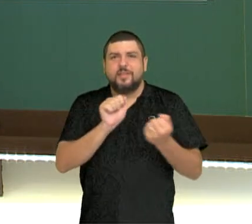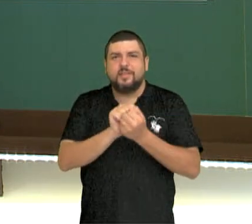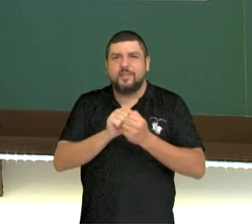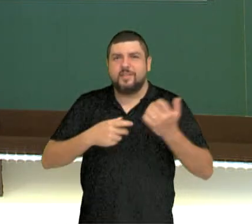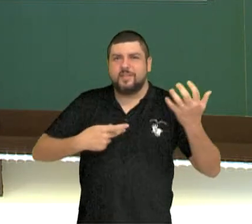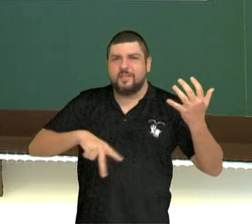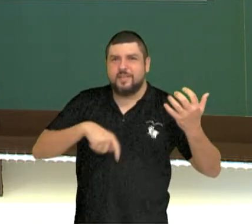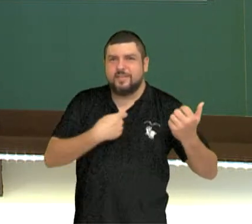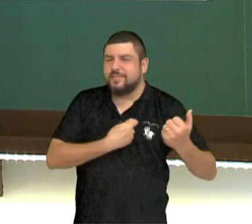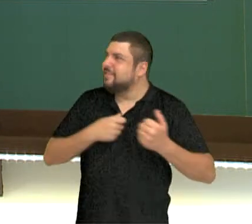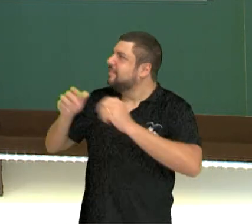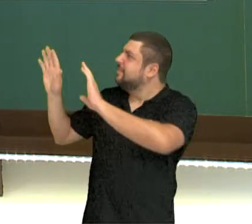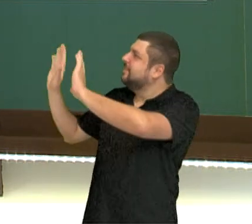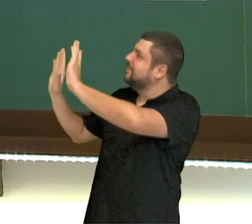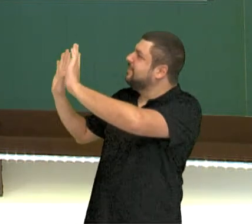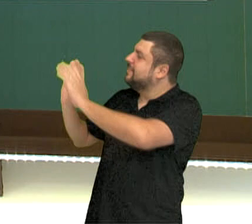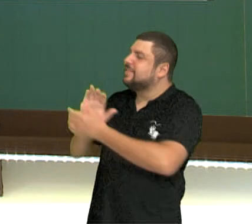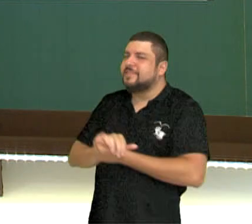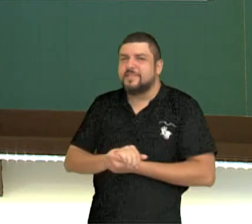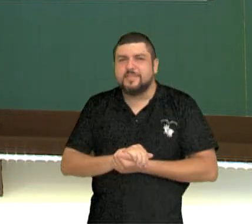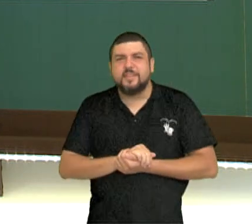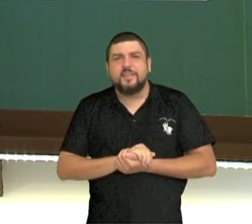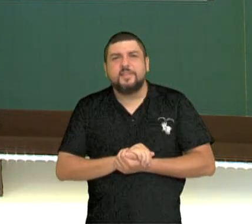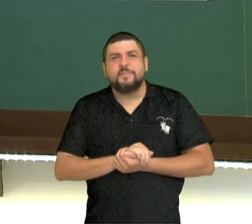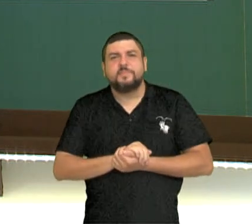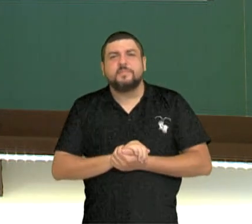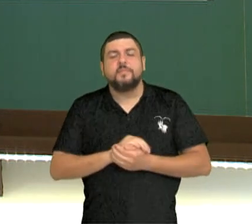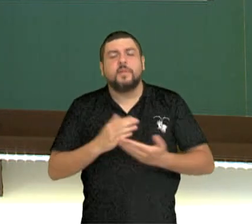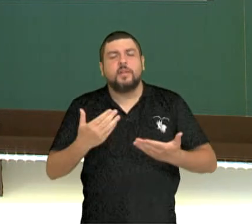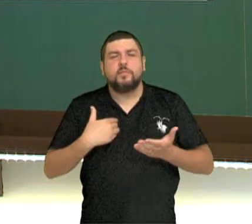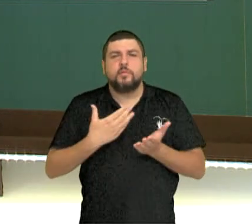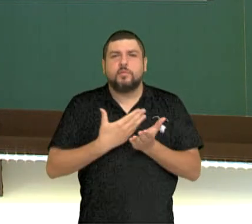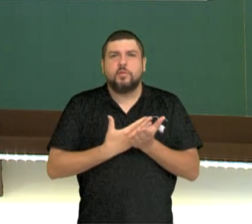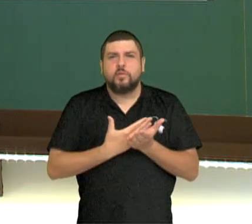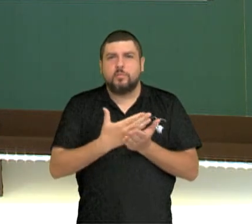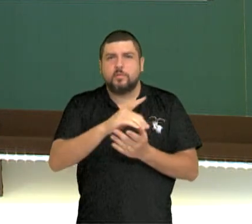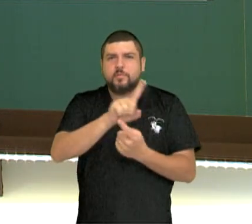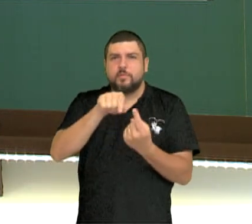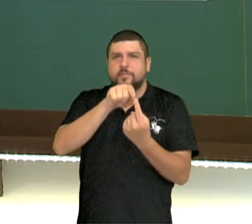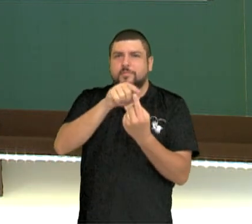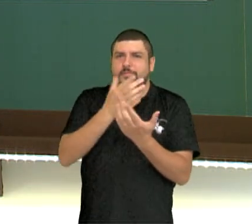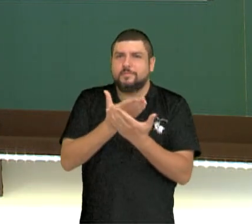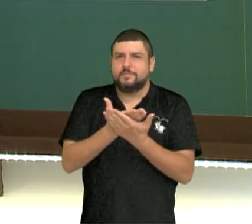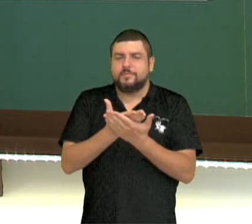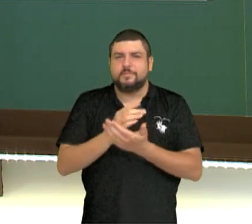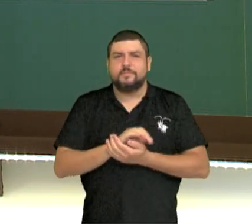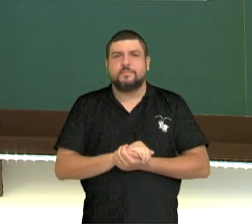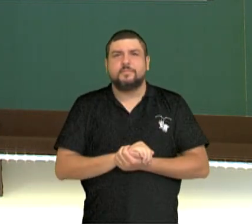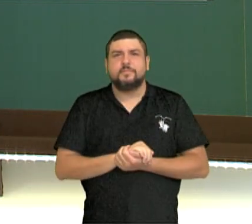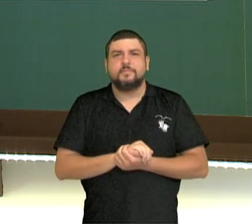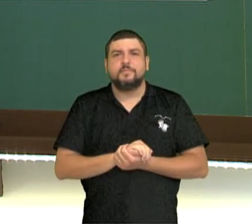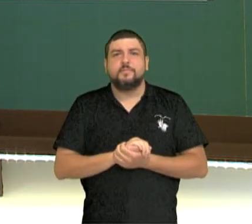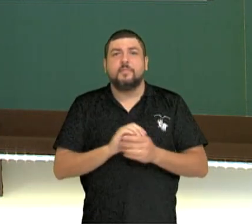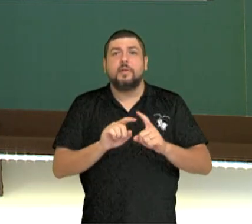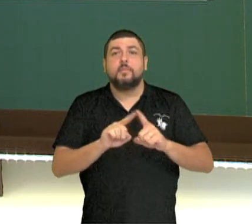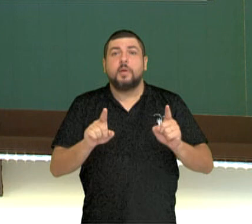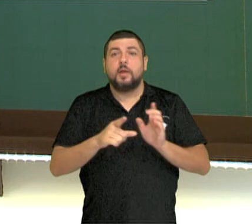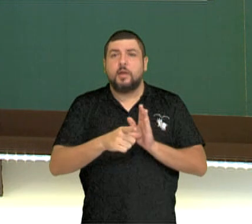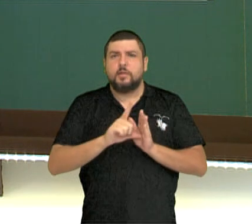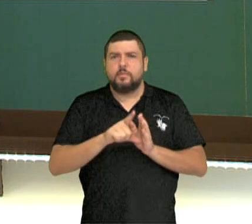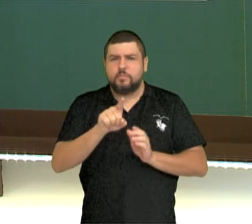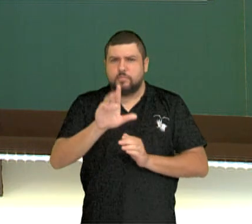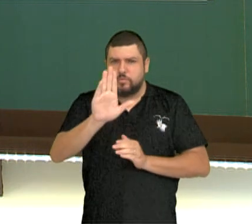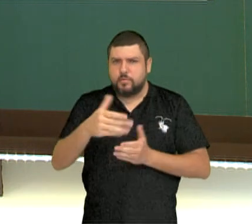Olá, Paulo, tudo bem? Então, vamos aos nossos objetivos. Mas antes, abriu o seu